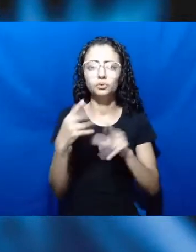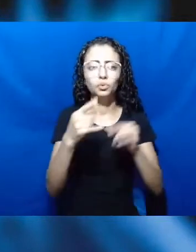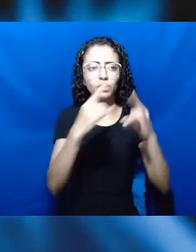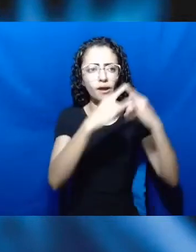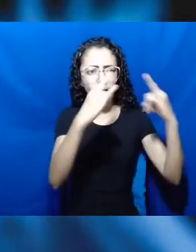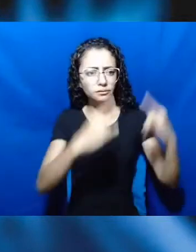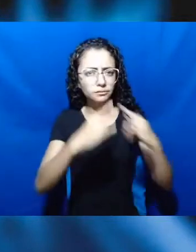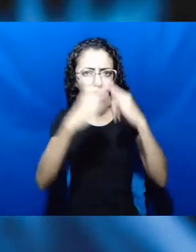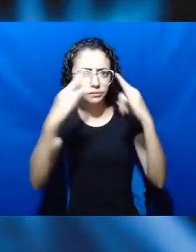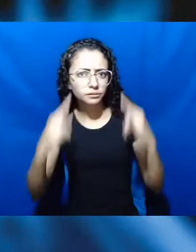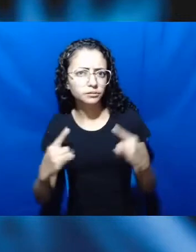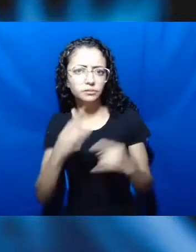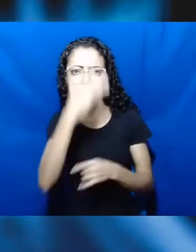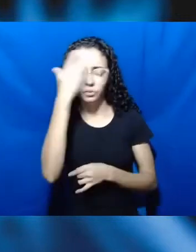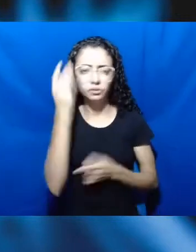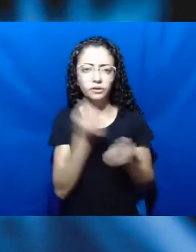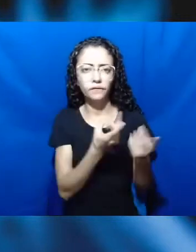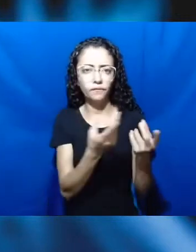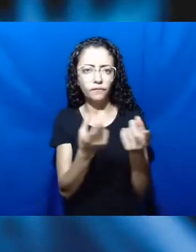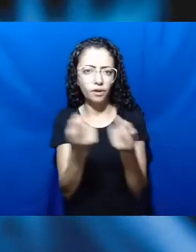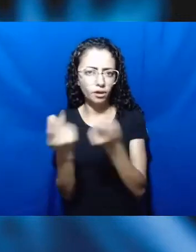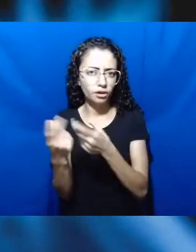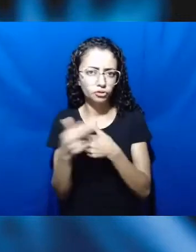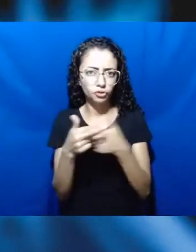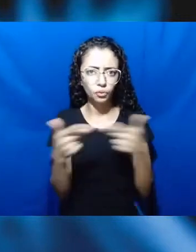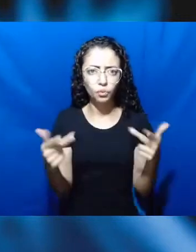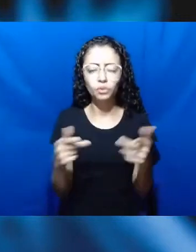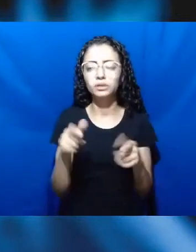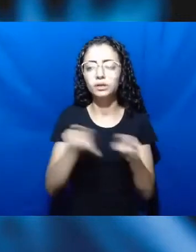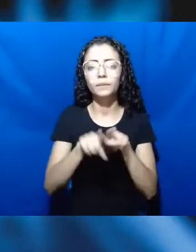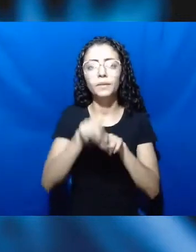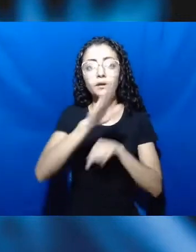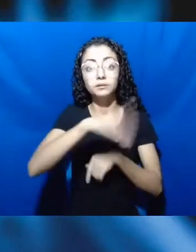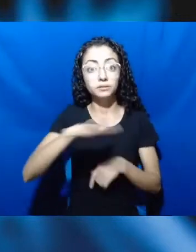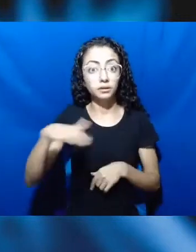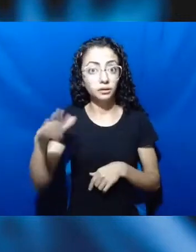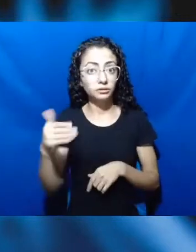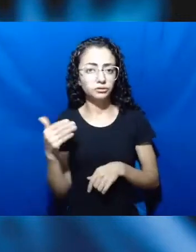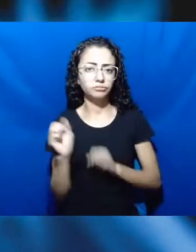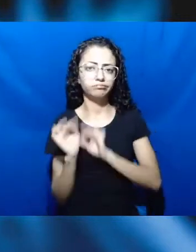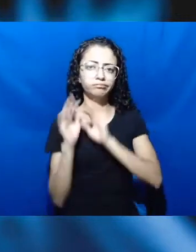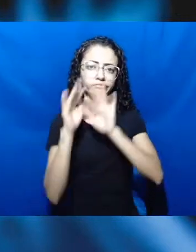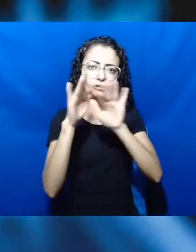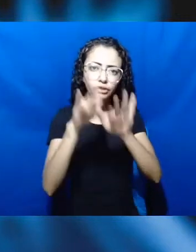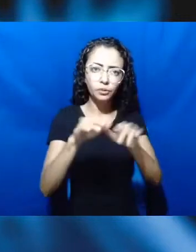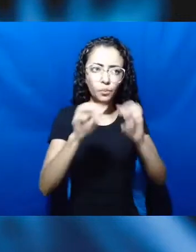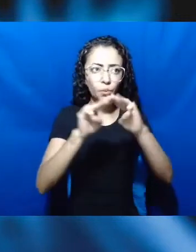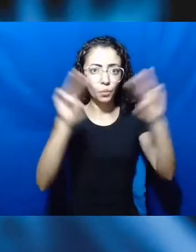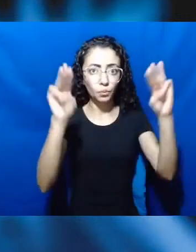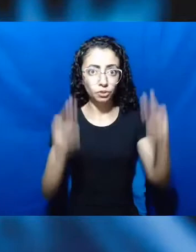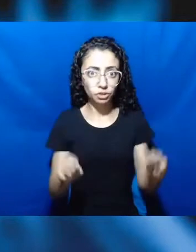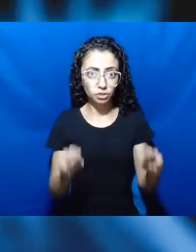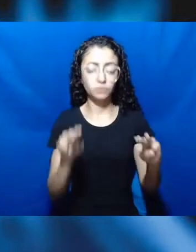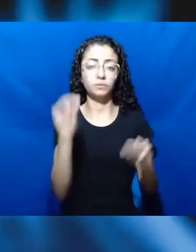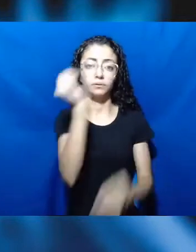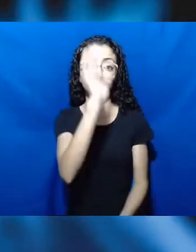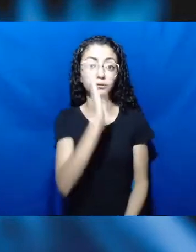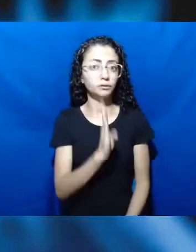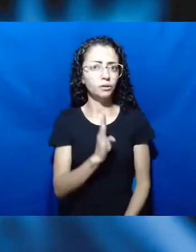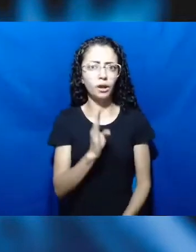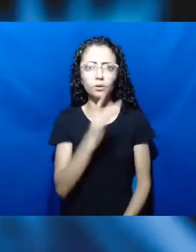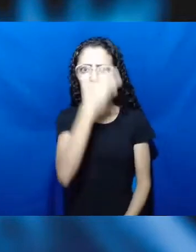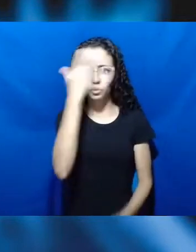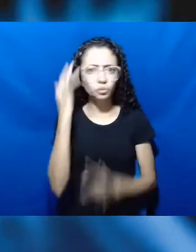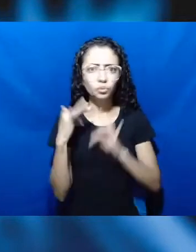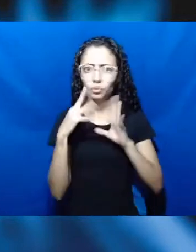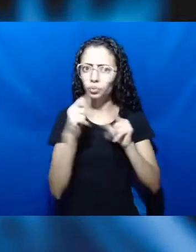que participavam das ações educativas lá no Museu Nacional, todo mundo foi para lá,